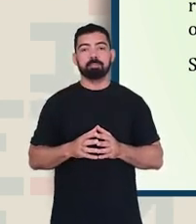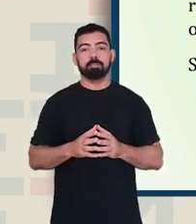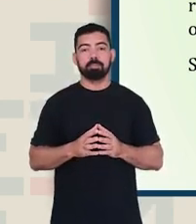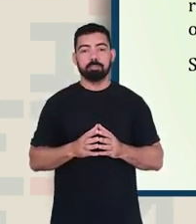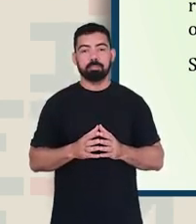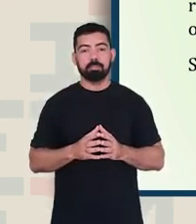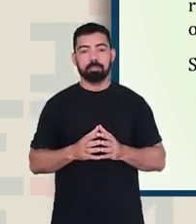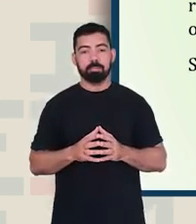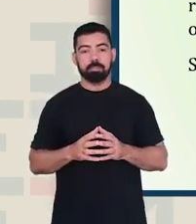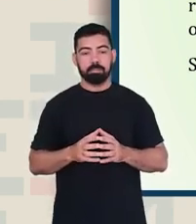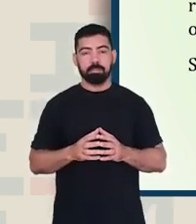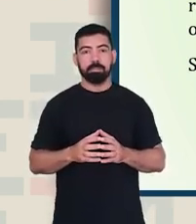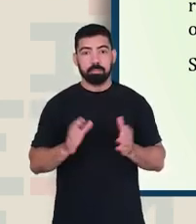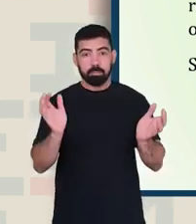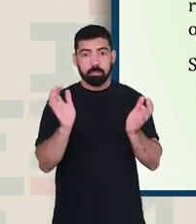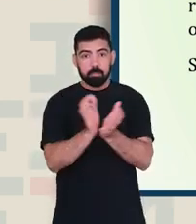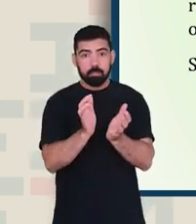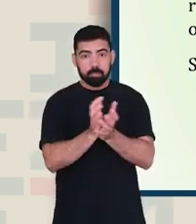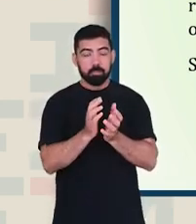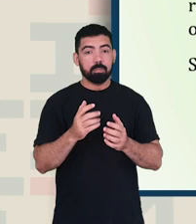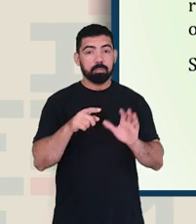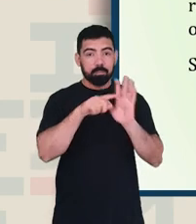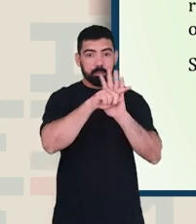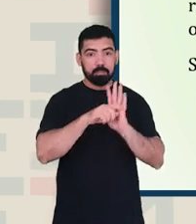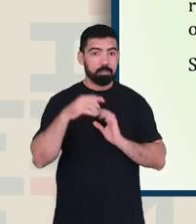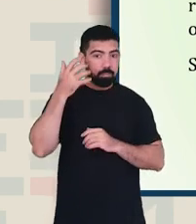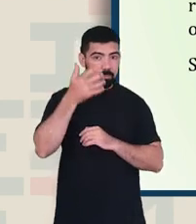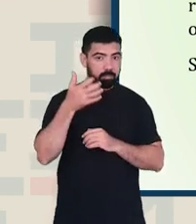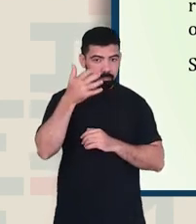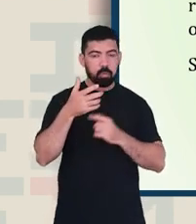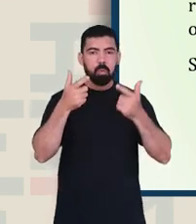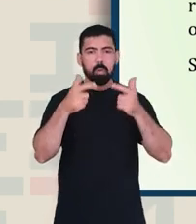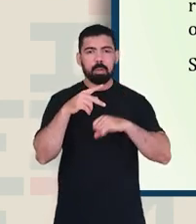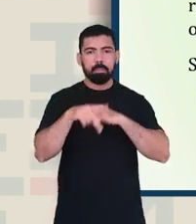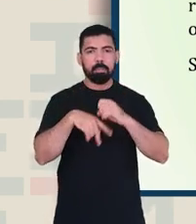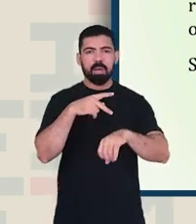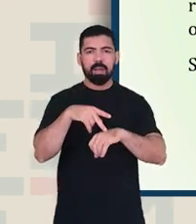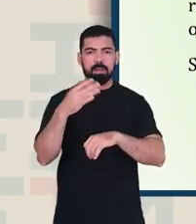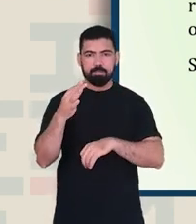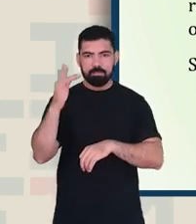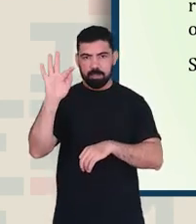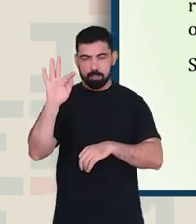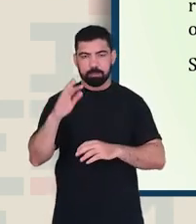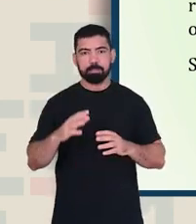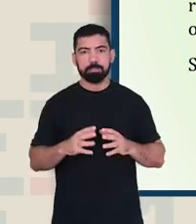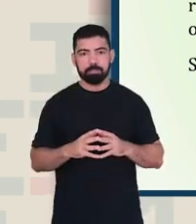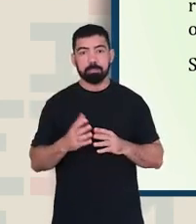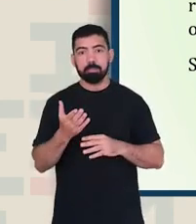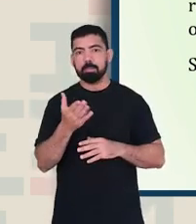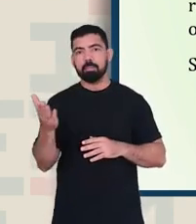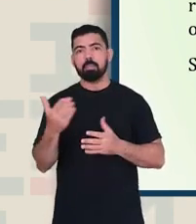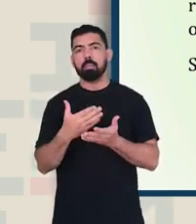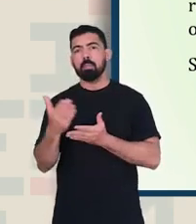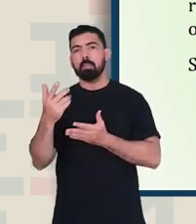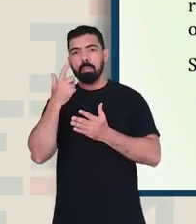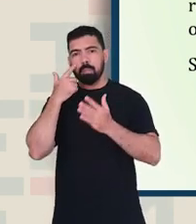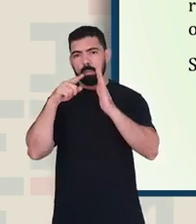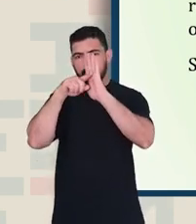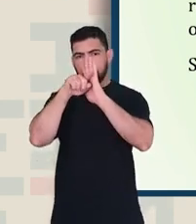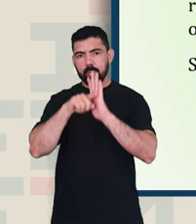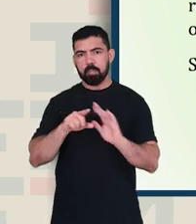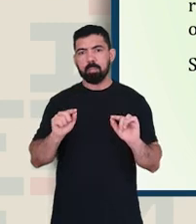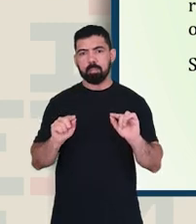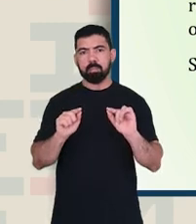GRM, Grupo de Pesquisa Musical, na França, e começam a